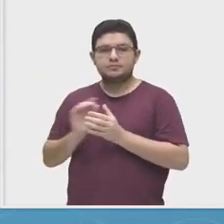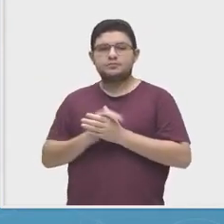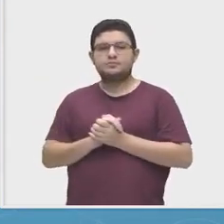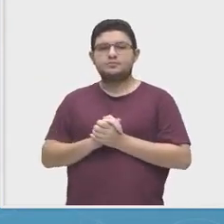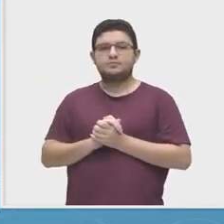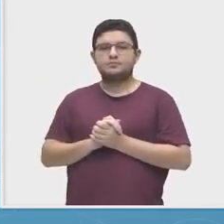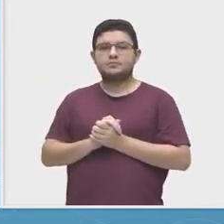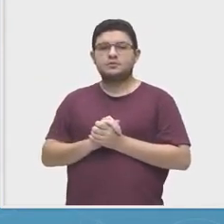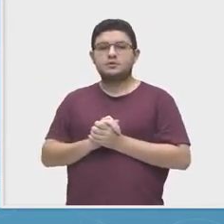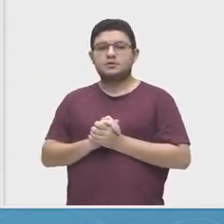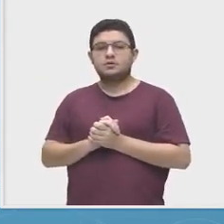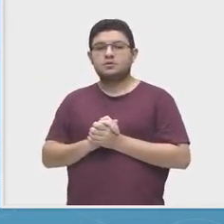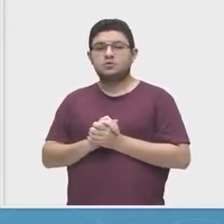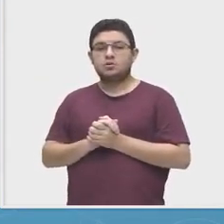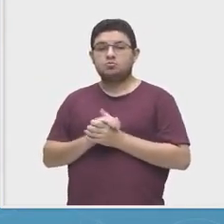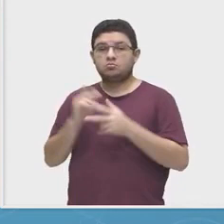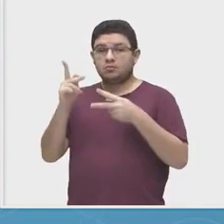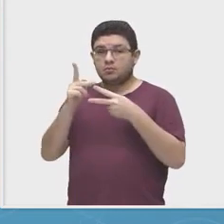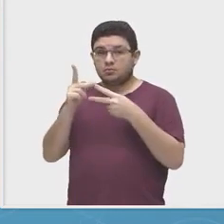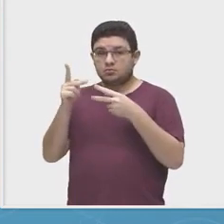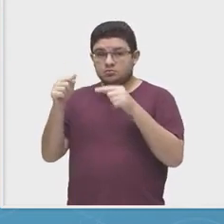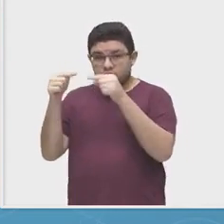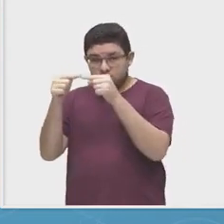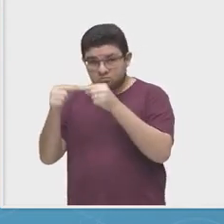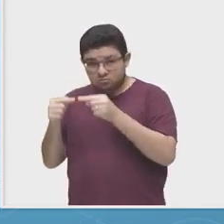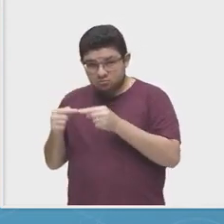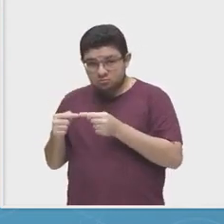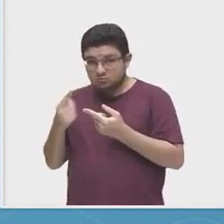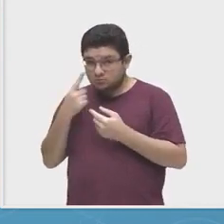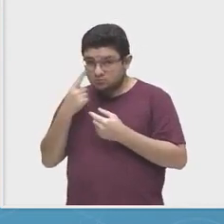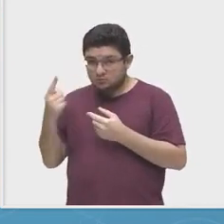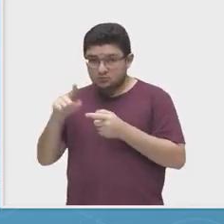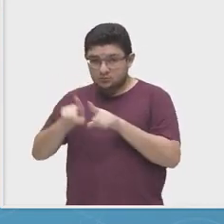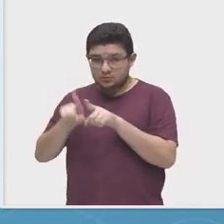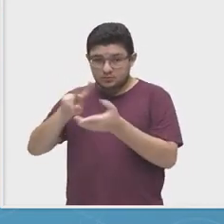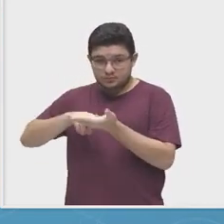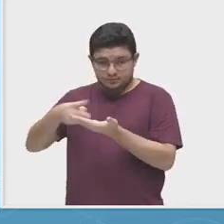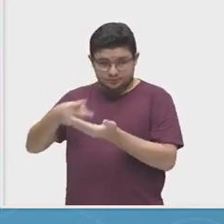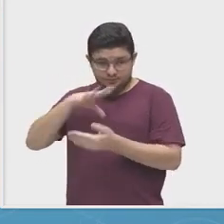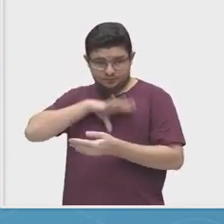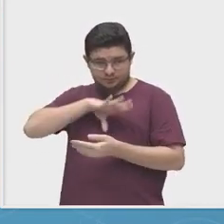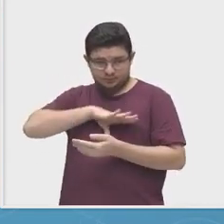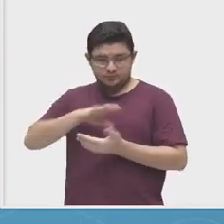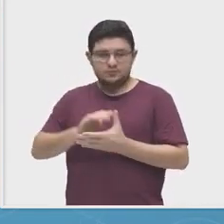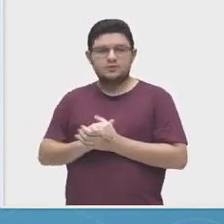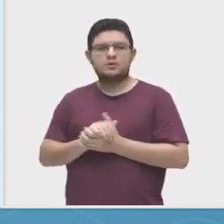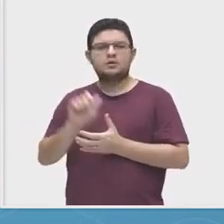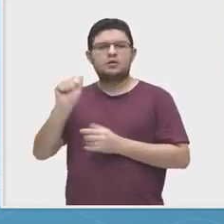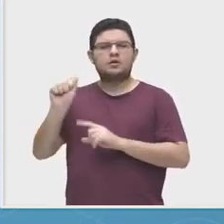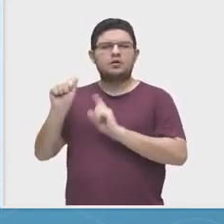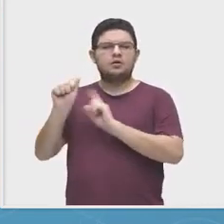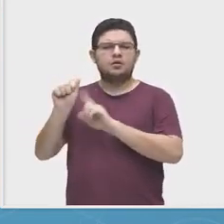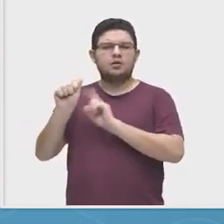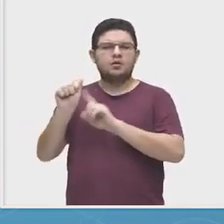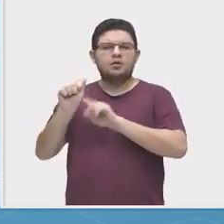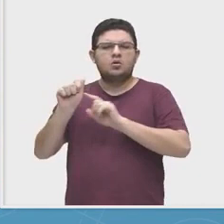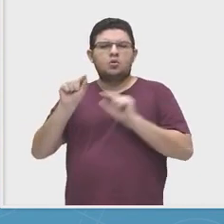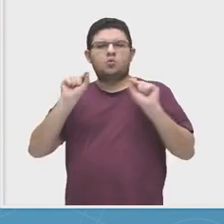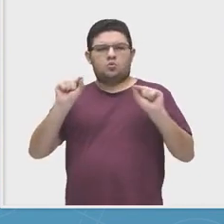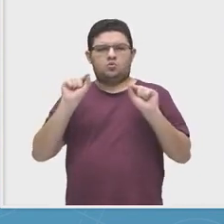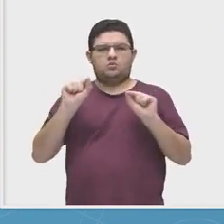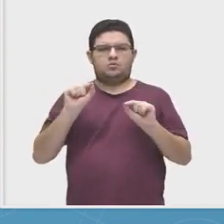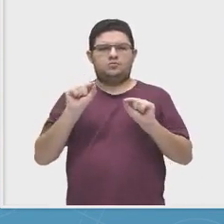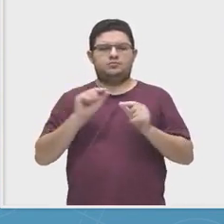a preposição corretamente, né, e traduza-as. Repare que eu tenho aqui na letra A. I always keep some extra money in